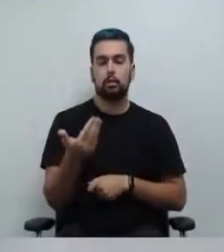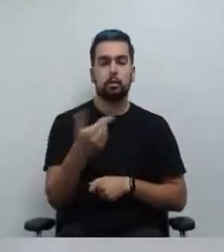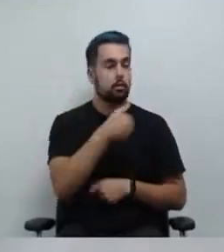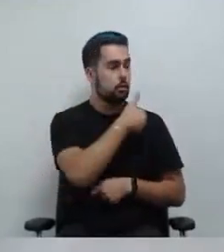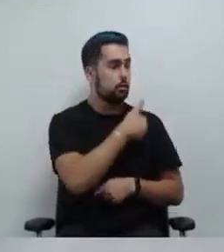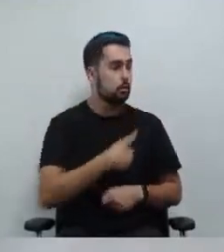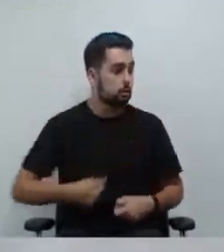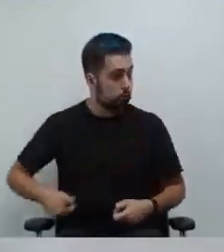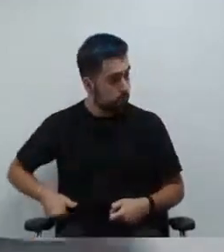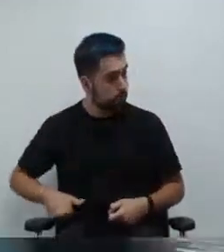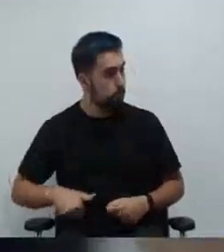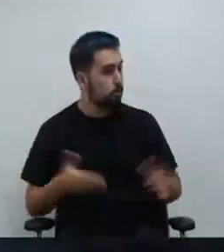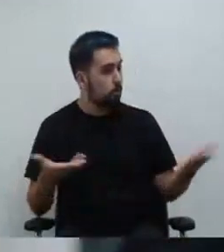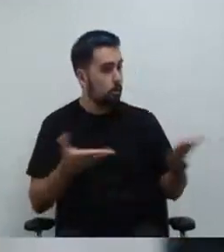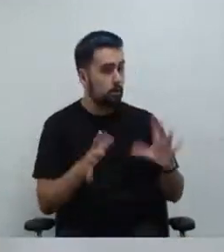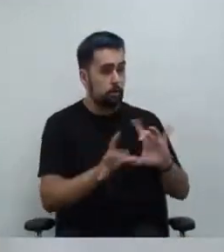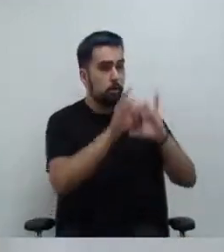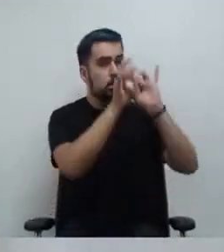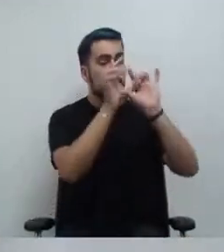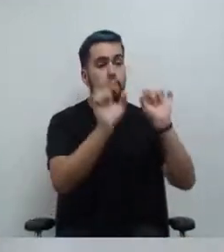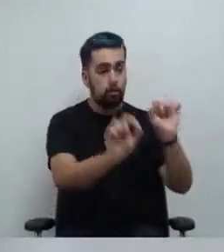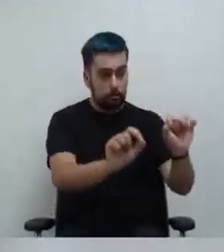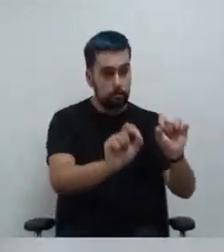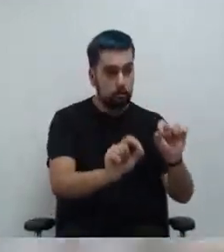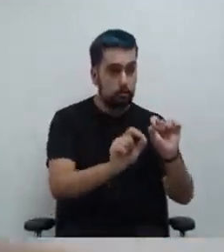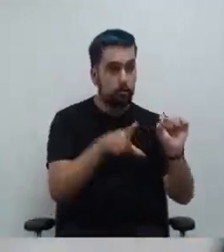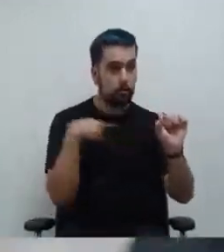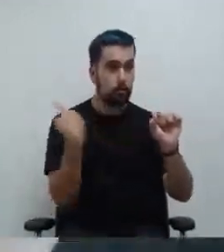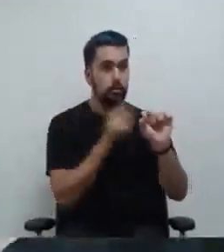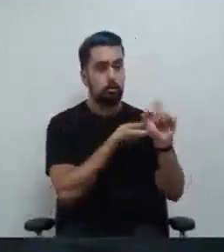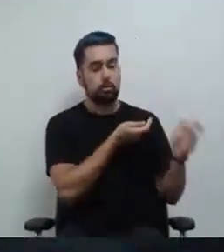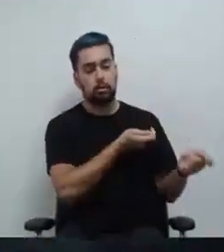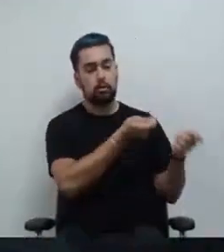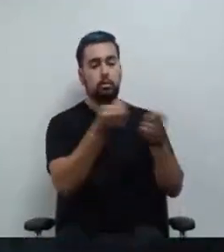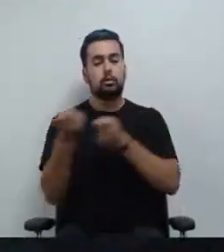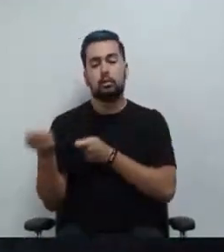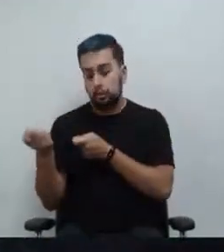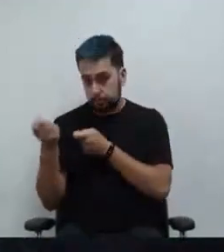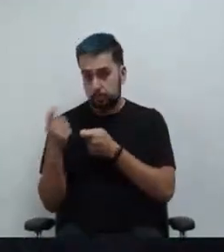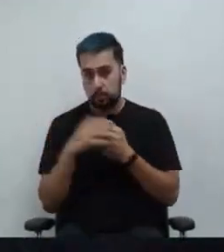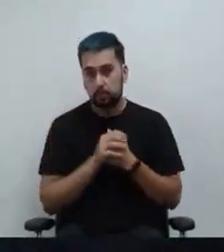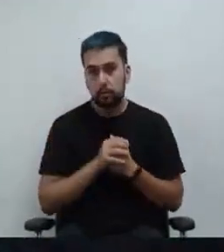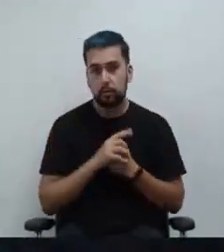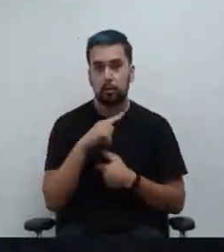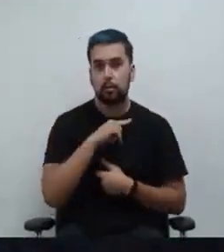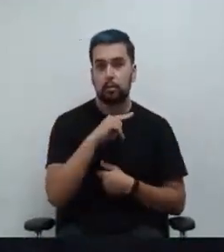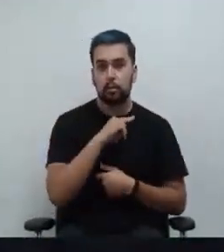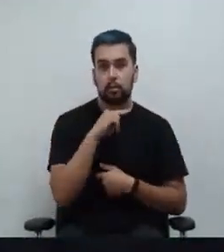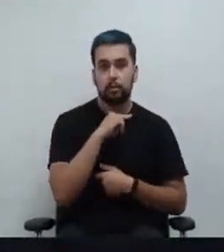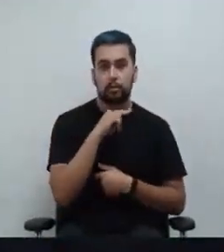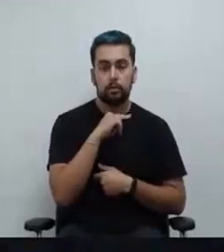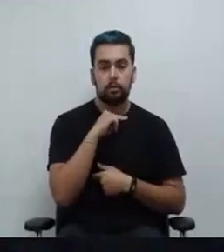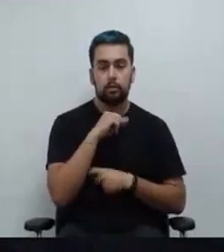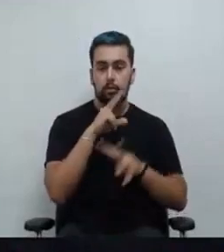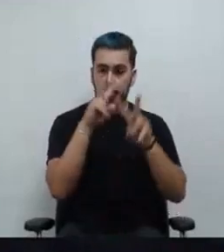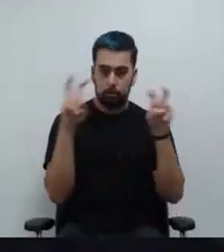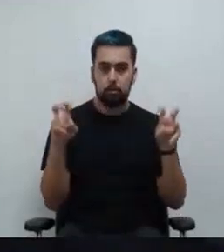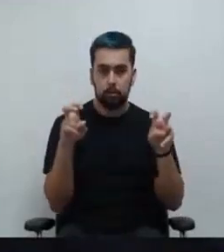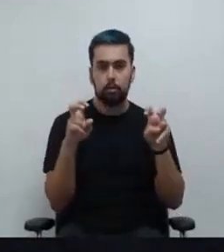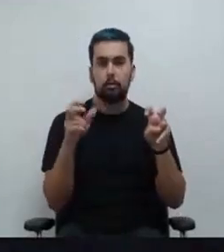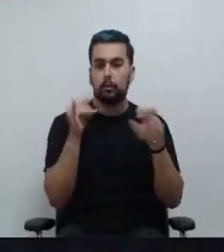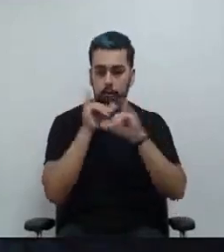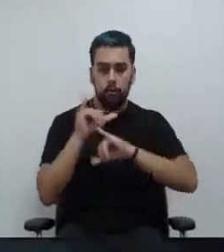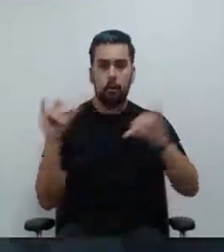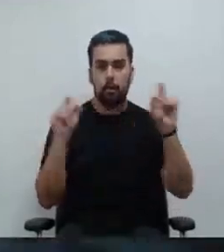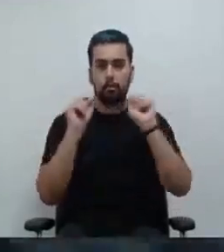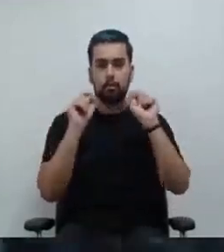Presidente, agora relacionado aqui ao nosso cotidiano, tem uma uma questão aqui a ser